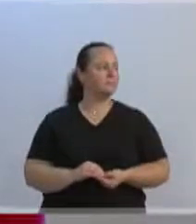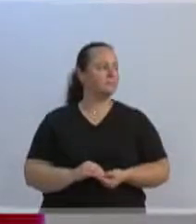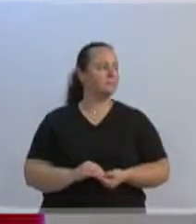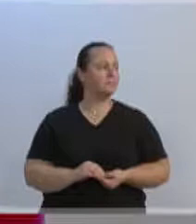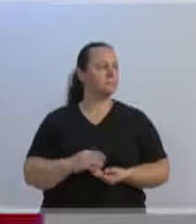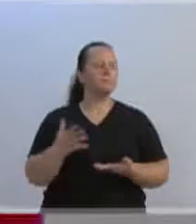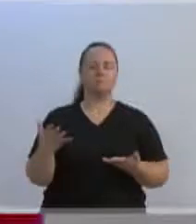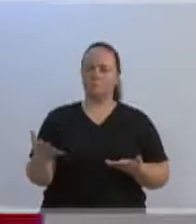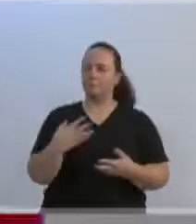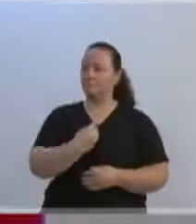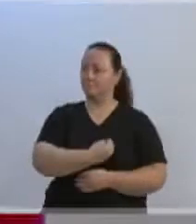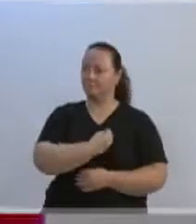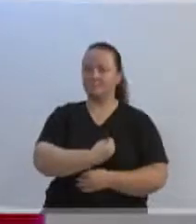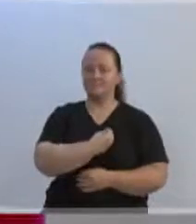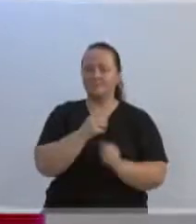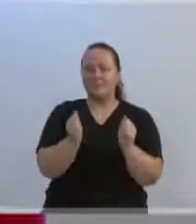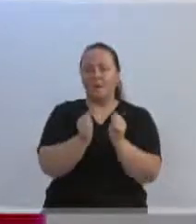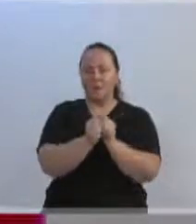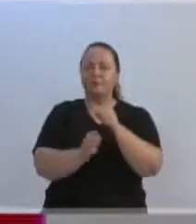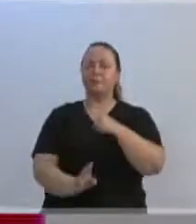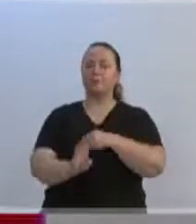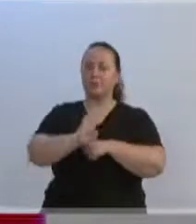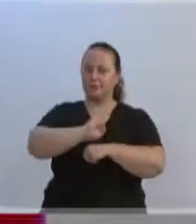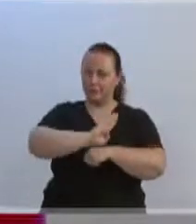vereador zeca bombeiro